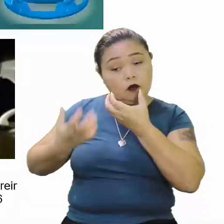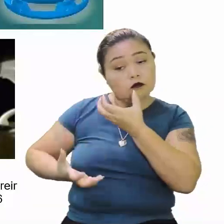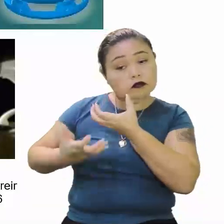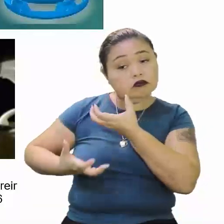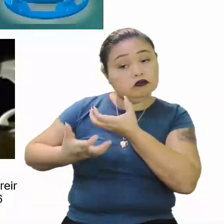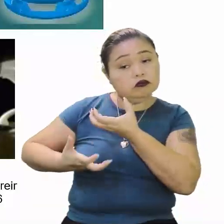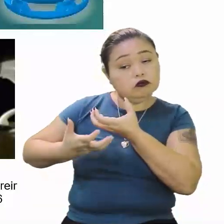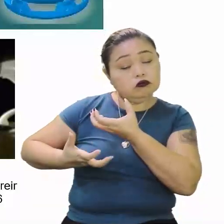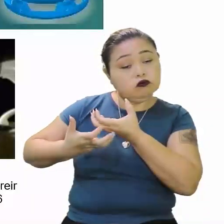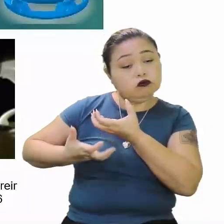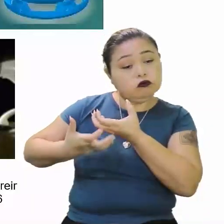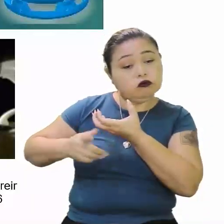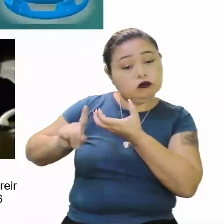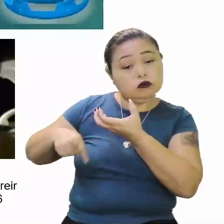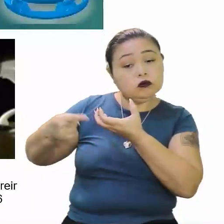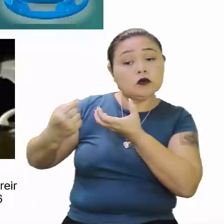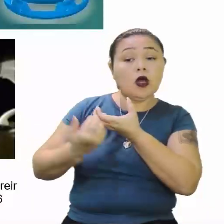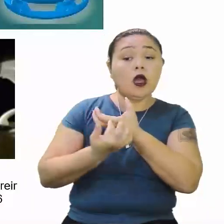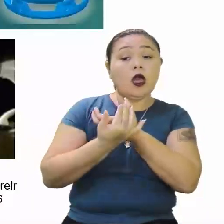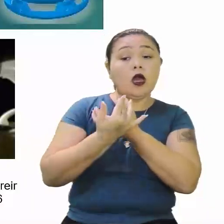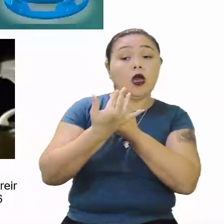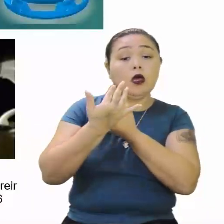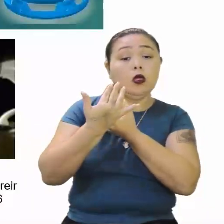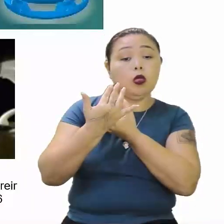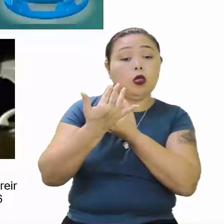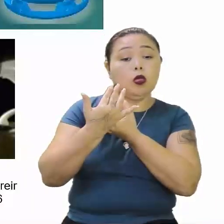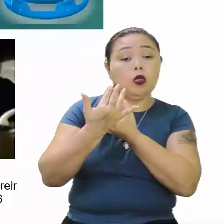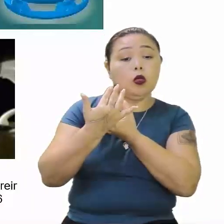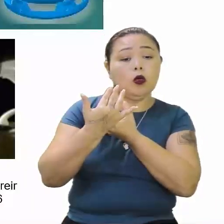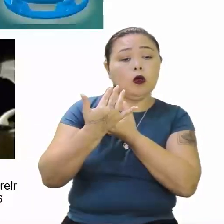aquecimento, passa do estado,